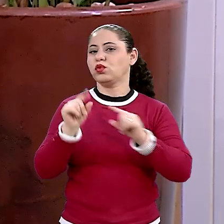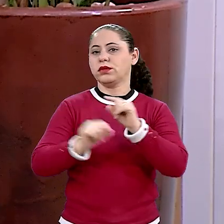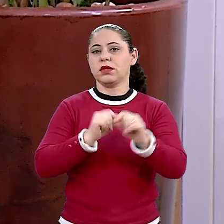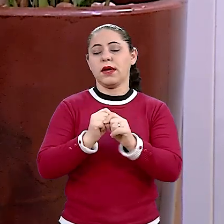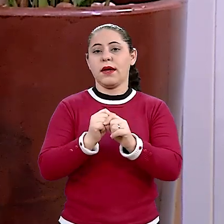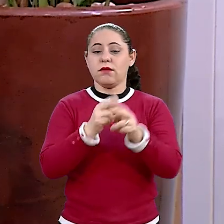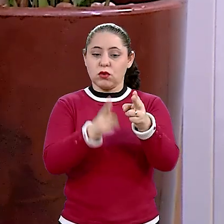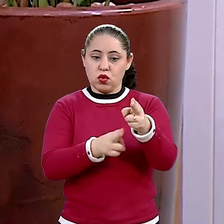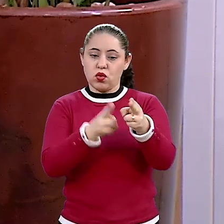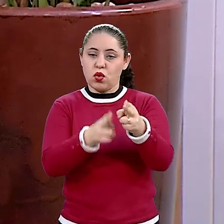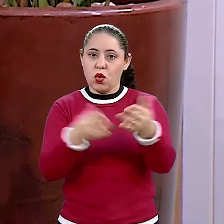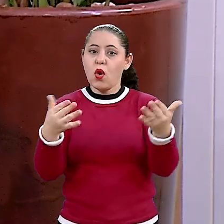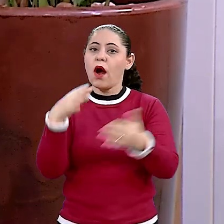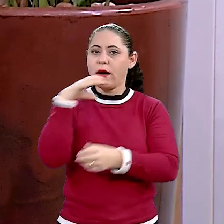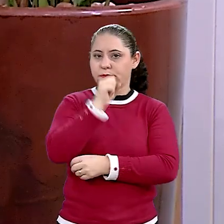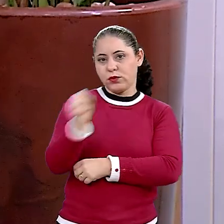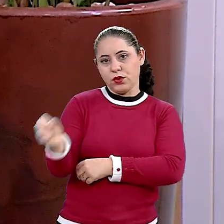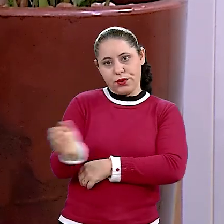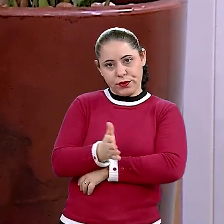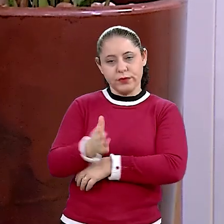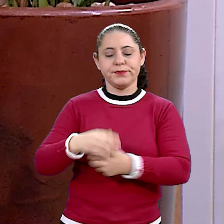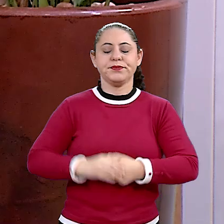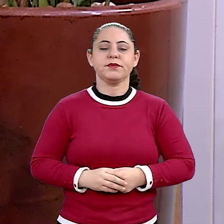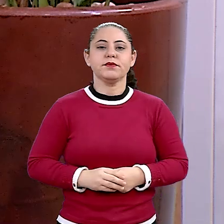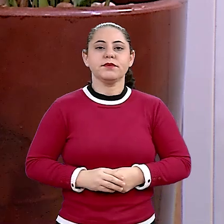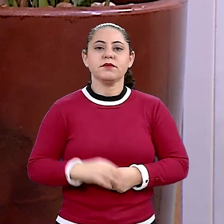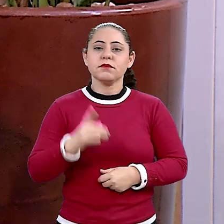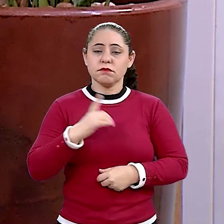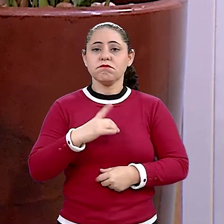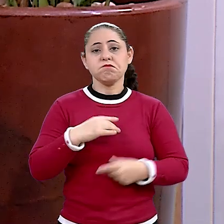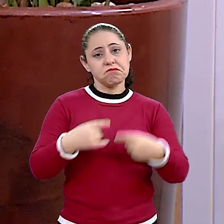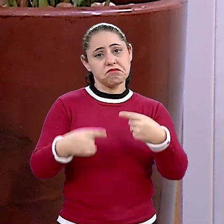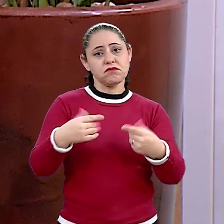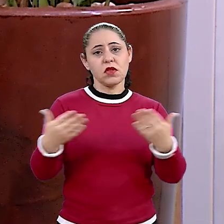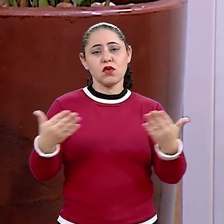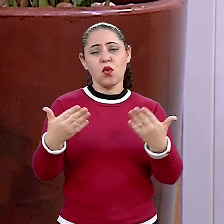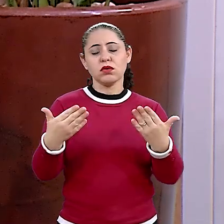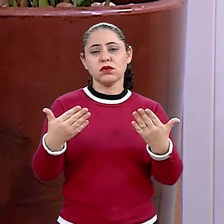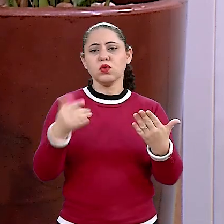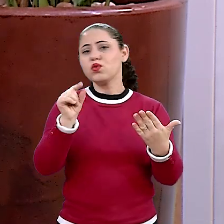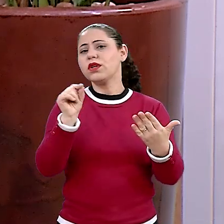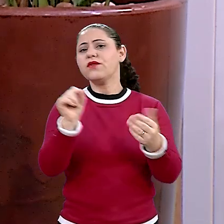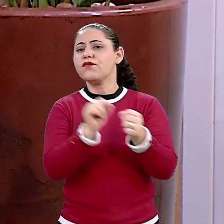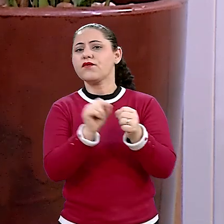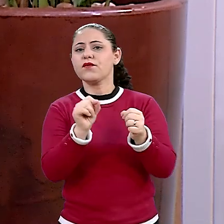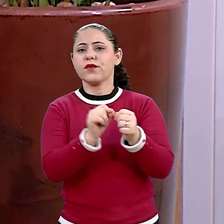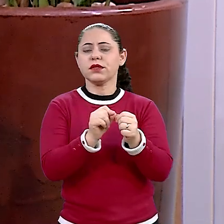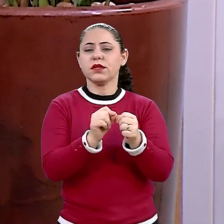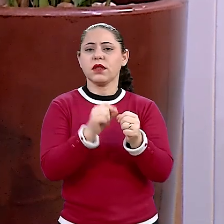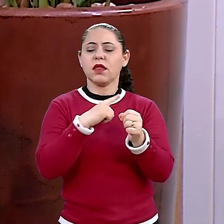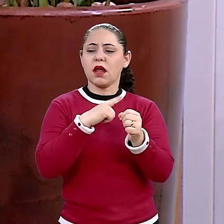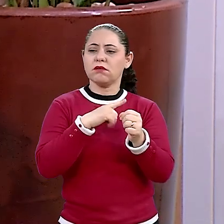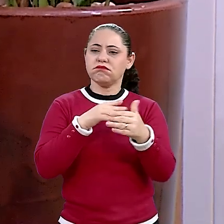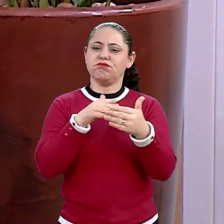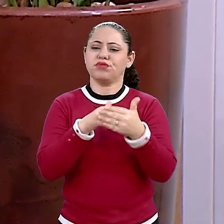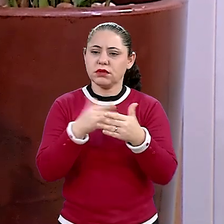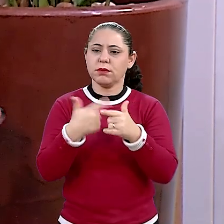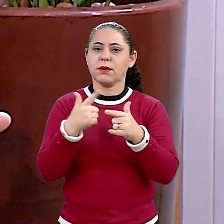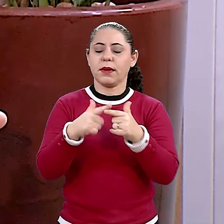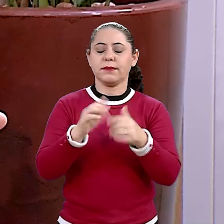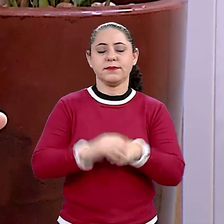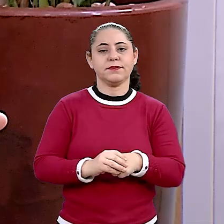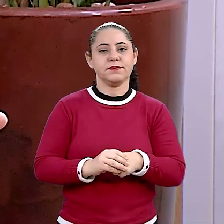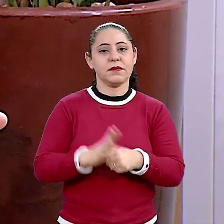desconectada do que seria uma ferrovia hoje moderna. Então, tem toda essa discussão agora sobre o que fazer diante desse quadro, porque